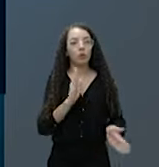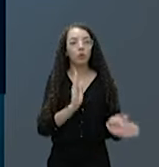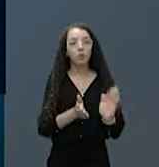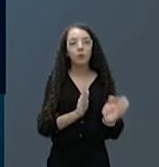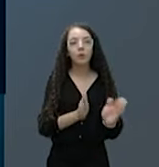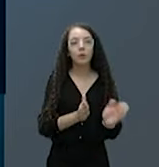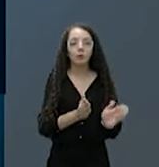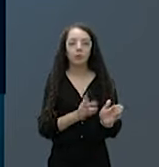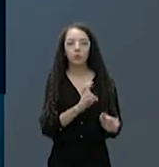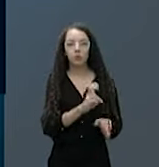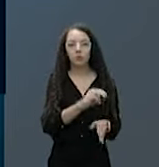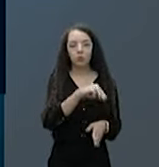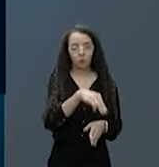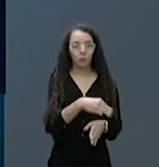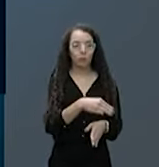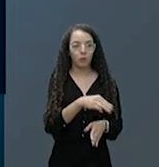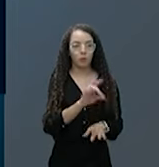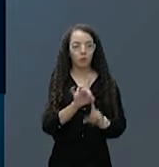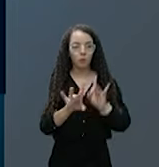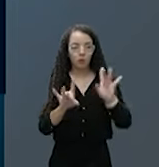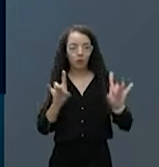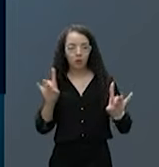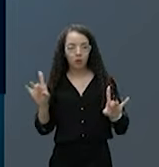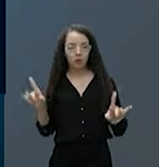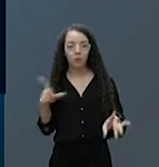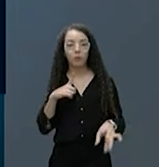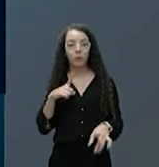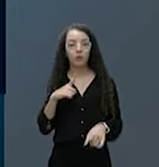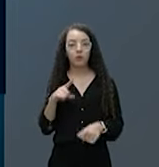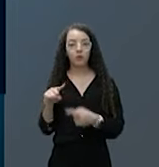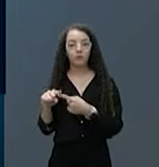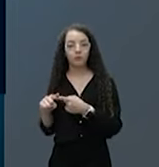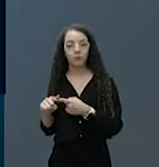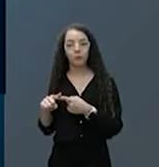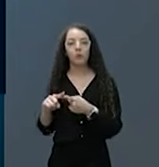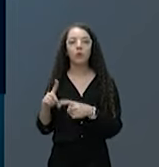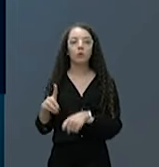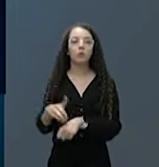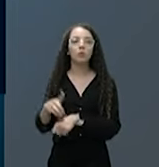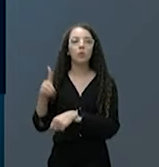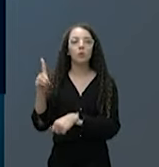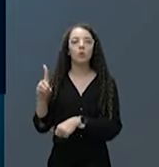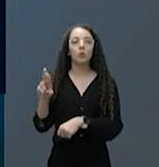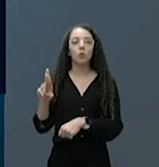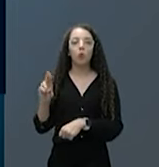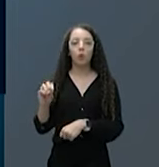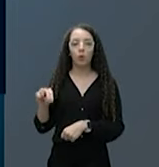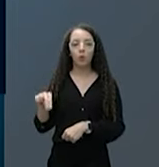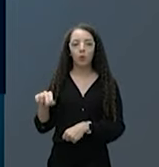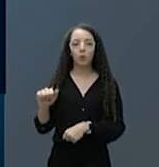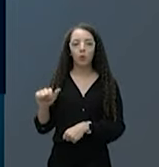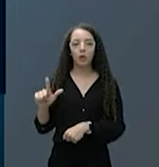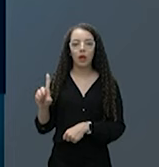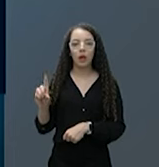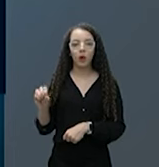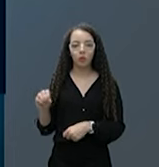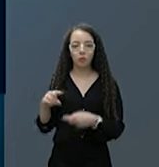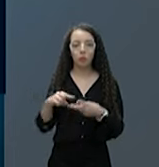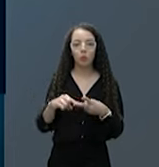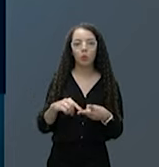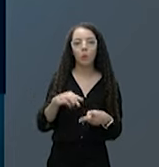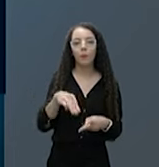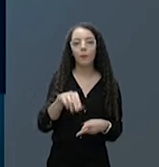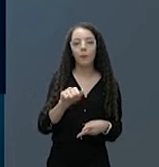nós teremos o doutor Ronaldo Veiga, doutora Márcia Franco, doutora Gabriela